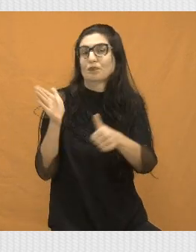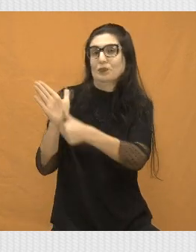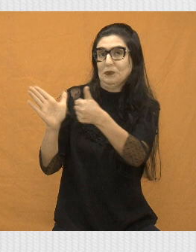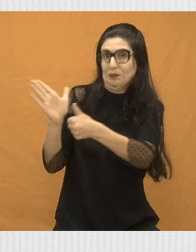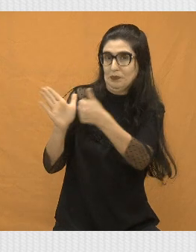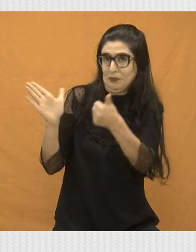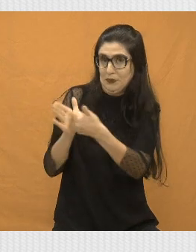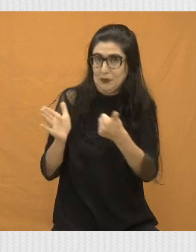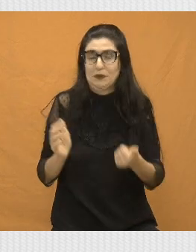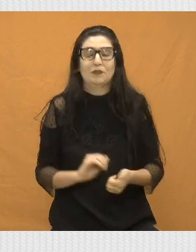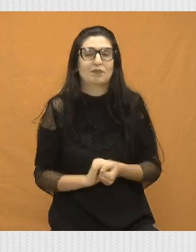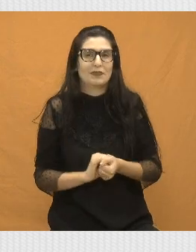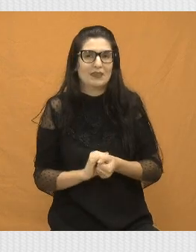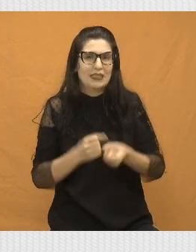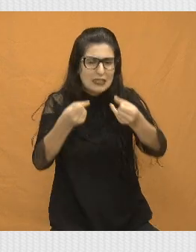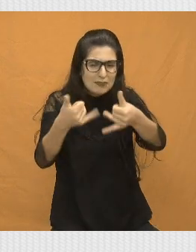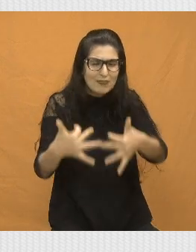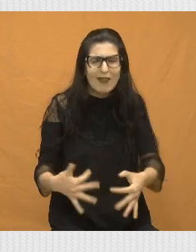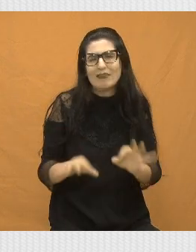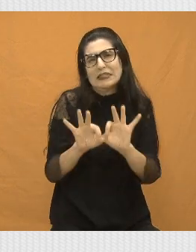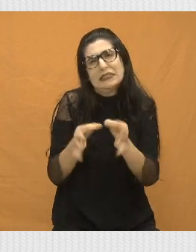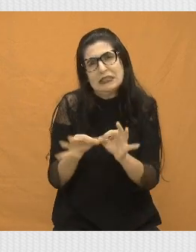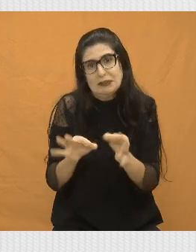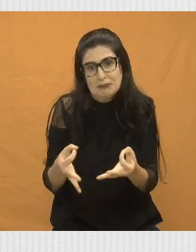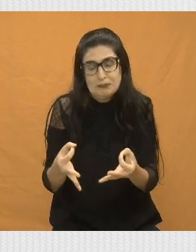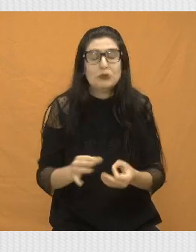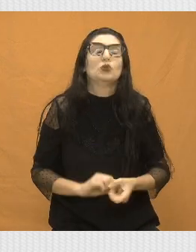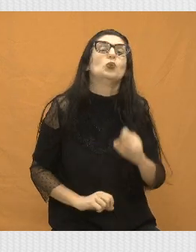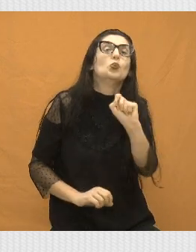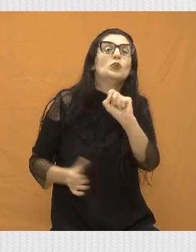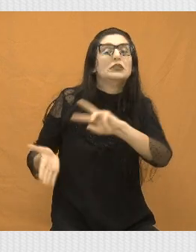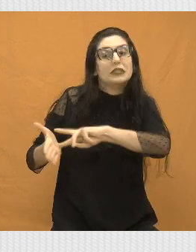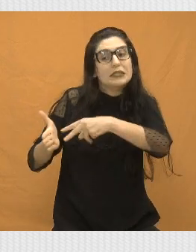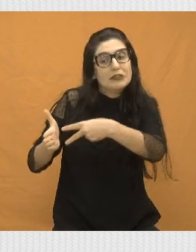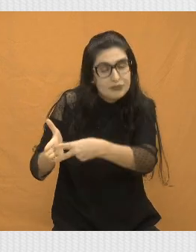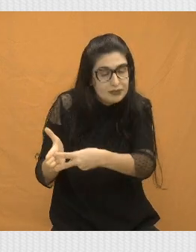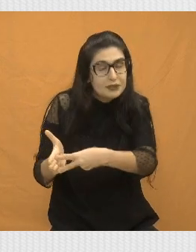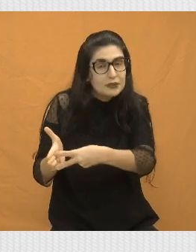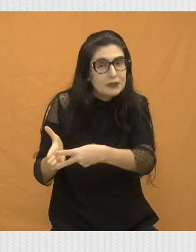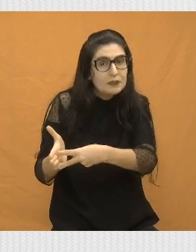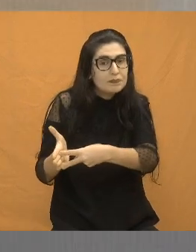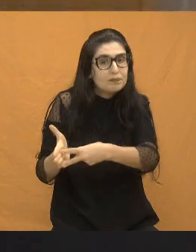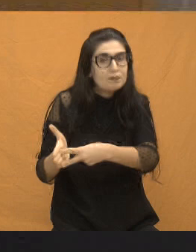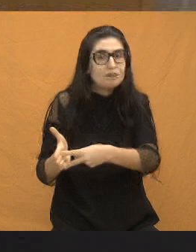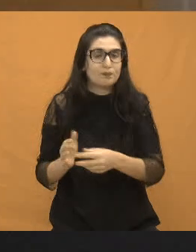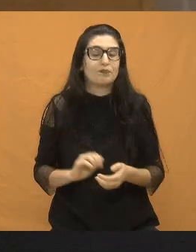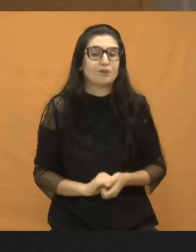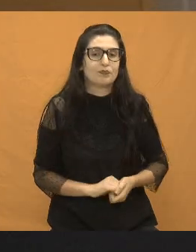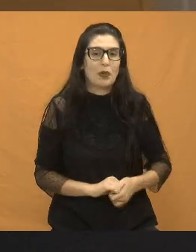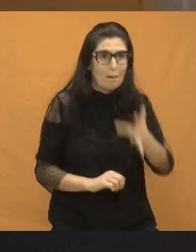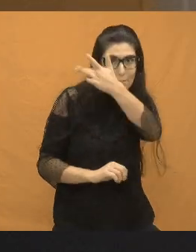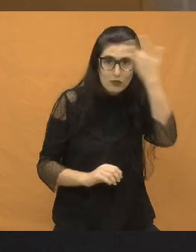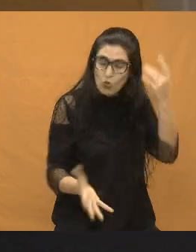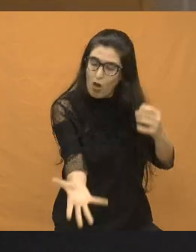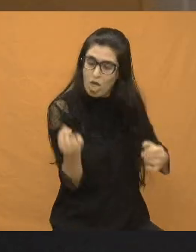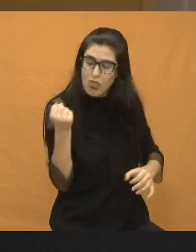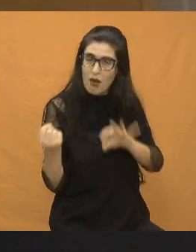lúdica, né, para que possa ficar claro o que é resultado primário. Vamos imaginar uma pessoa recebendo seu